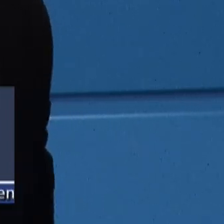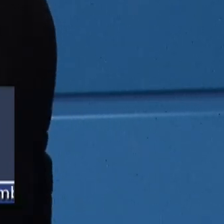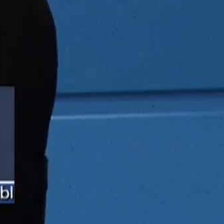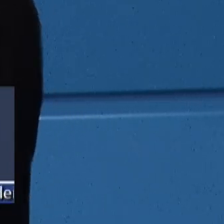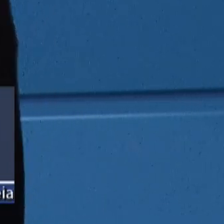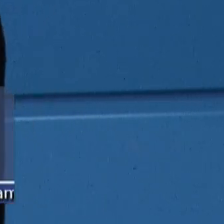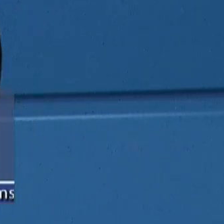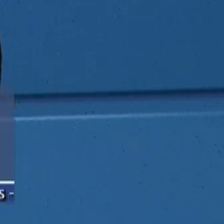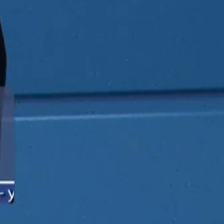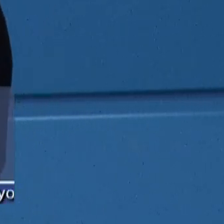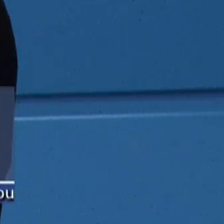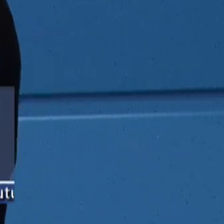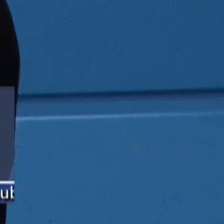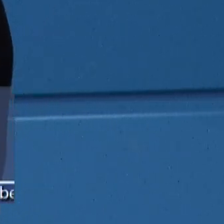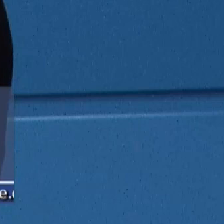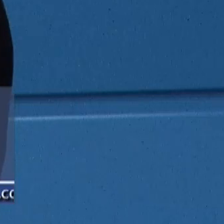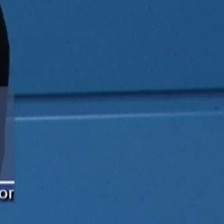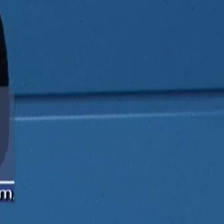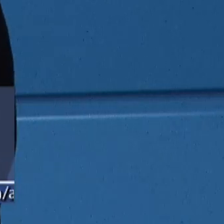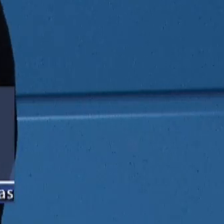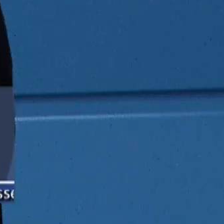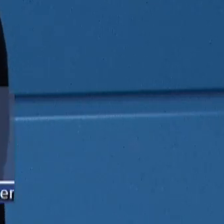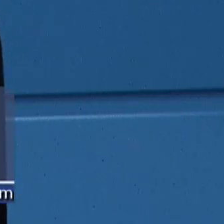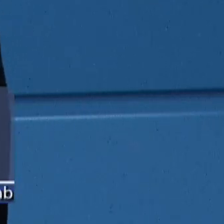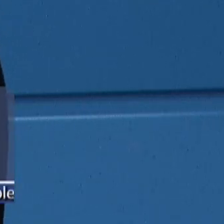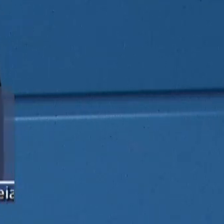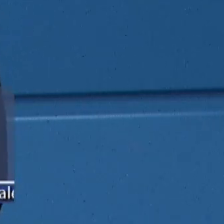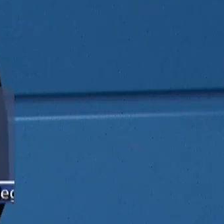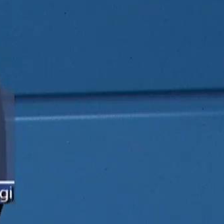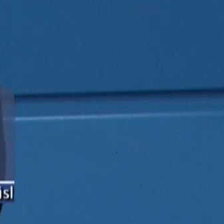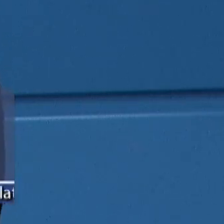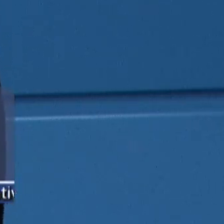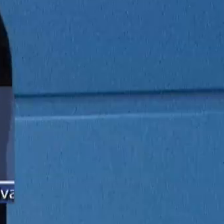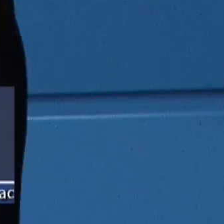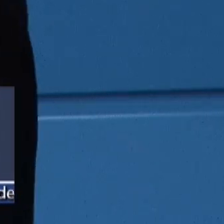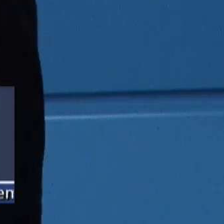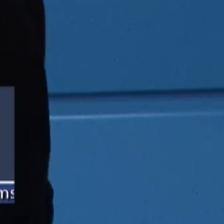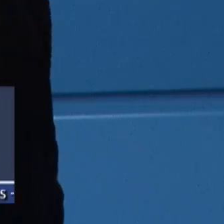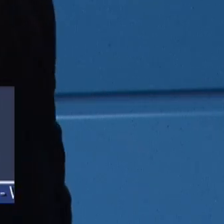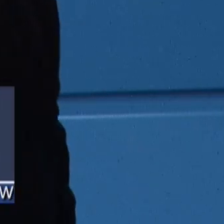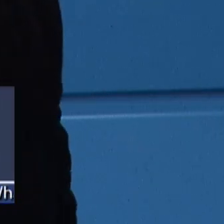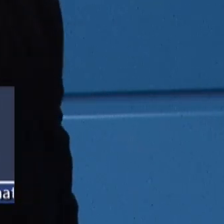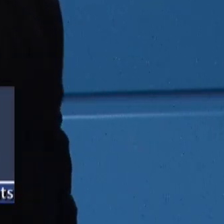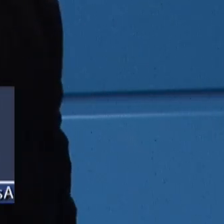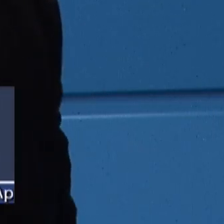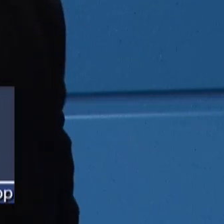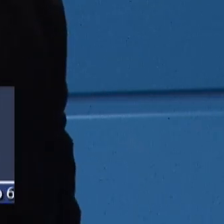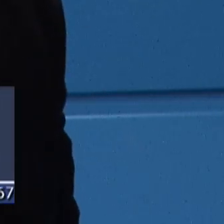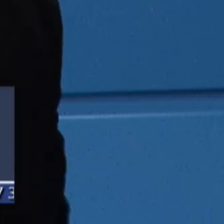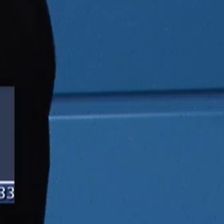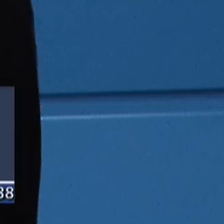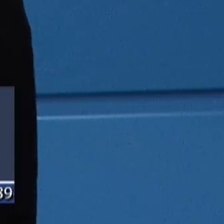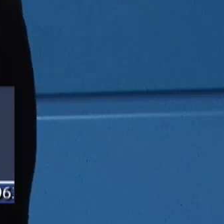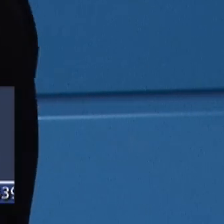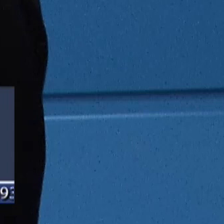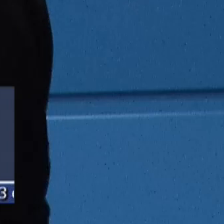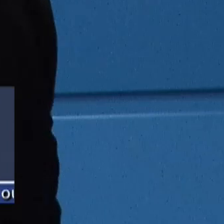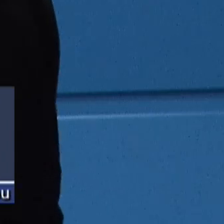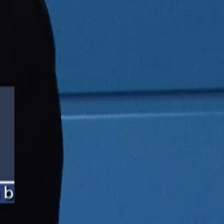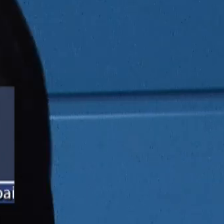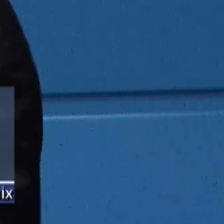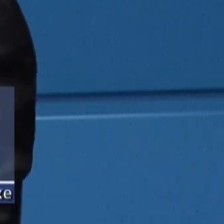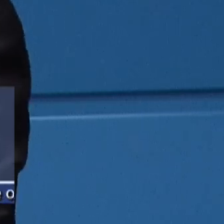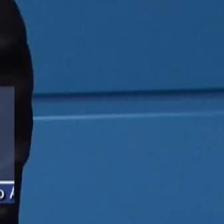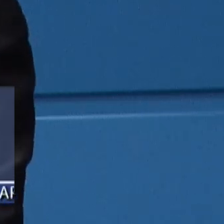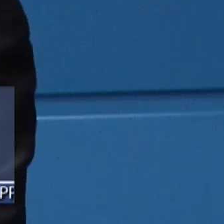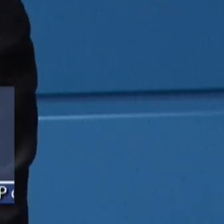debate jurídico, principalmente no que se refere a enfrentar o Ministério da Saúde, o MAPA, quando for